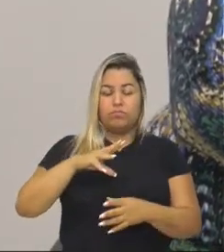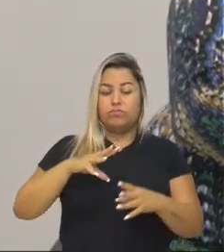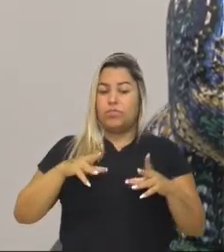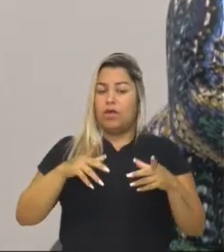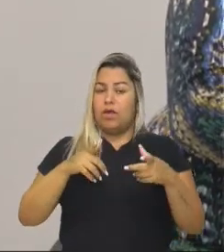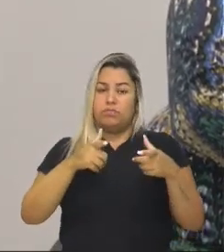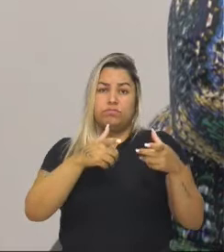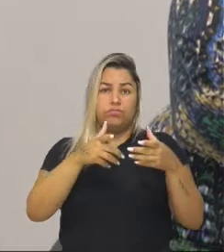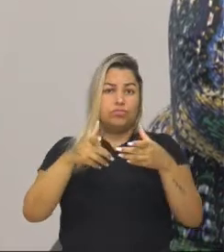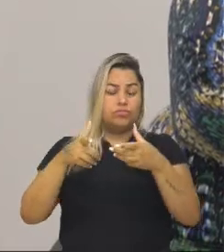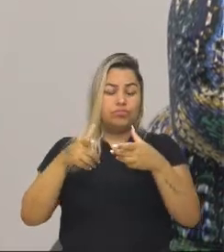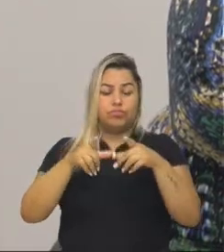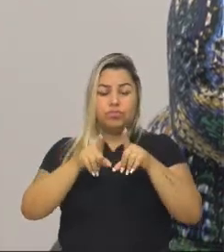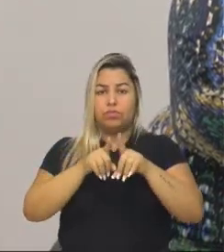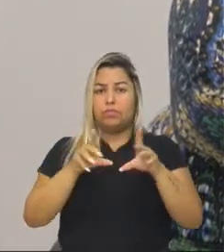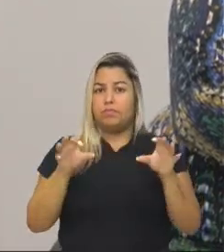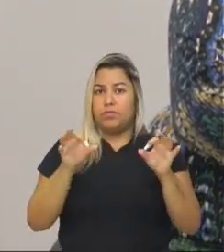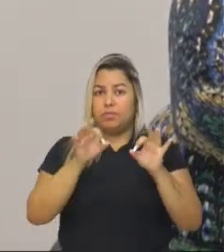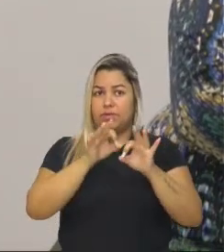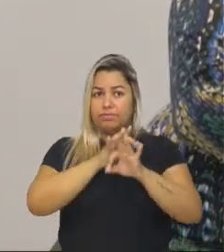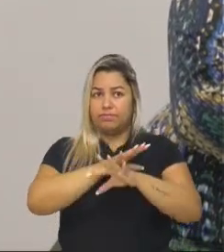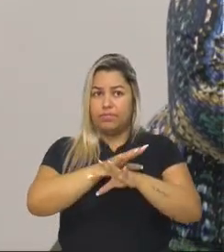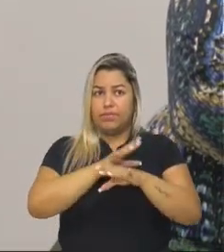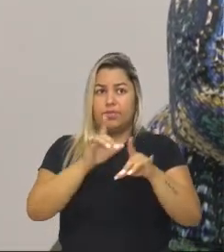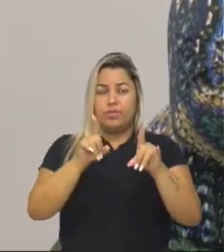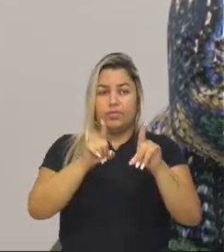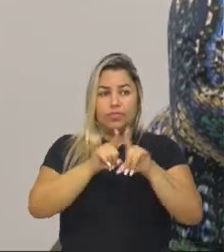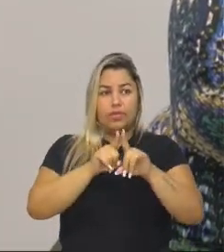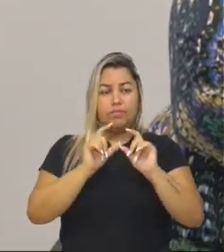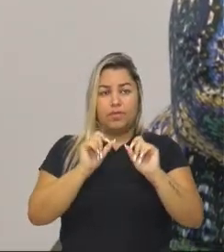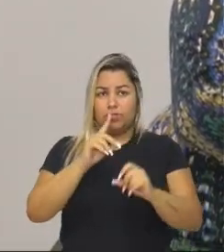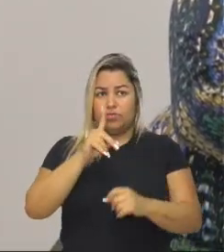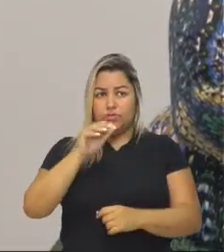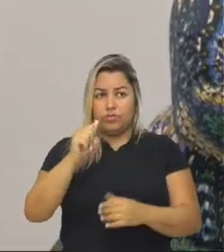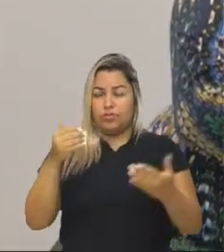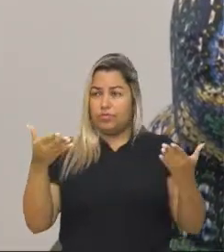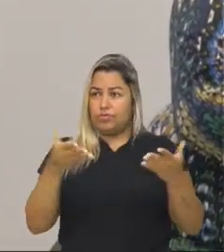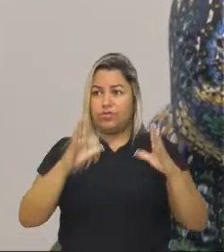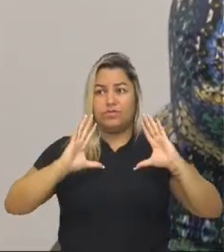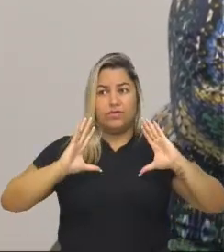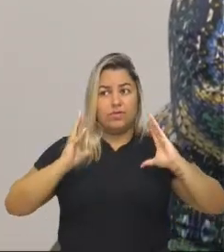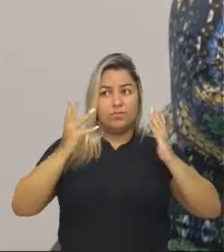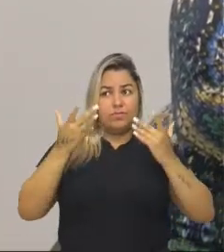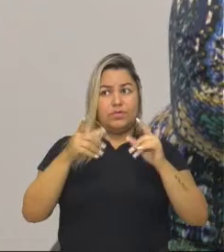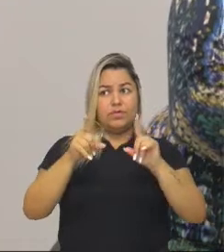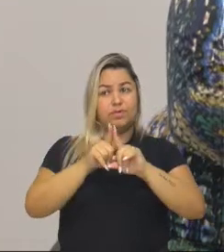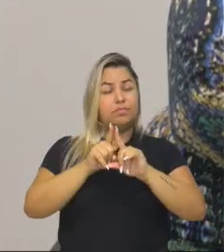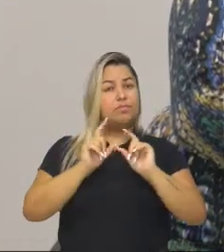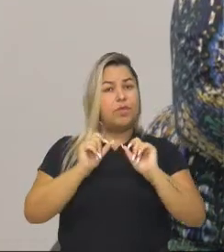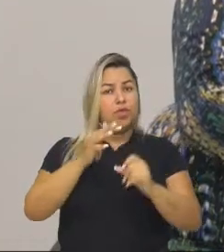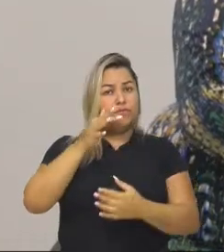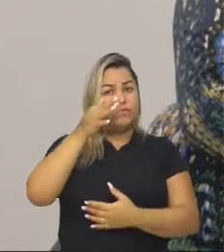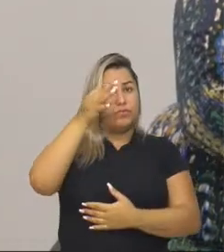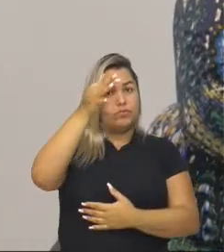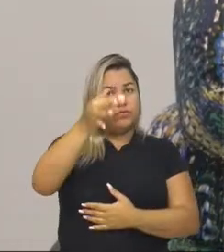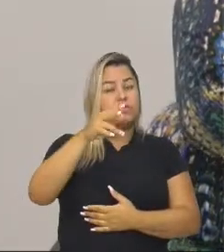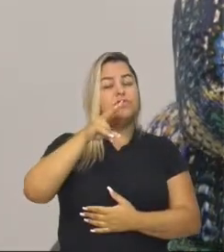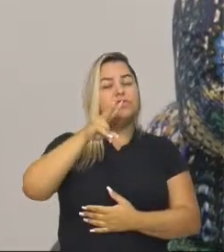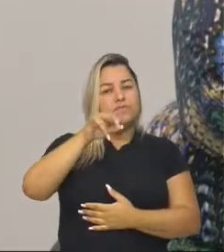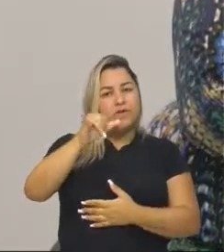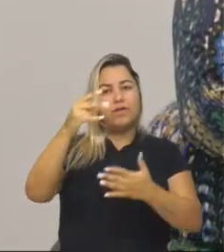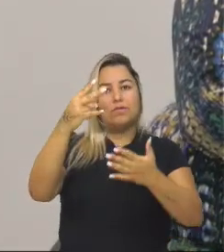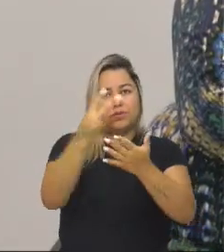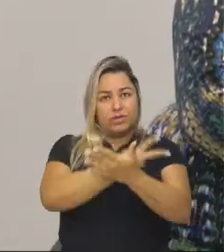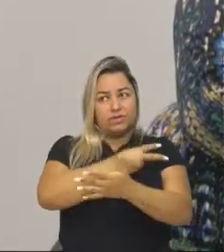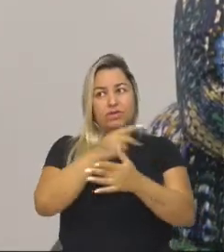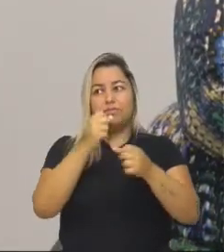sempre coletivo. E para fechar isso, assim, tipo, marcando esse dia de hoje de celebrações e também celebrando o futuro que ainda há de vir, porque a gente